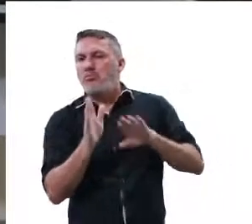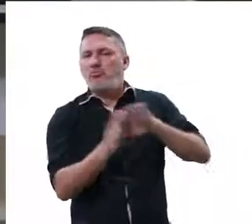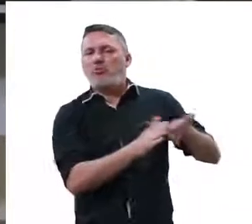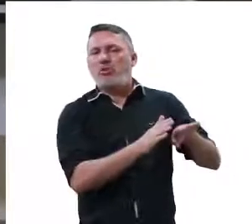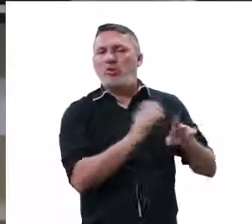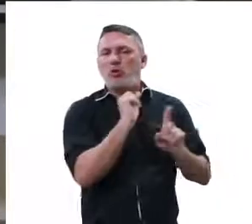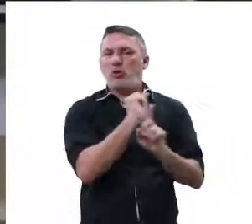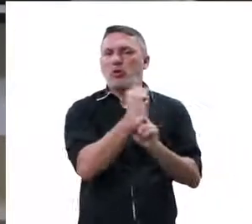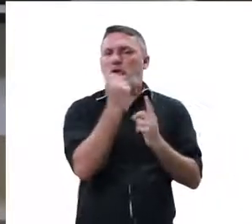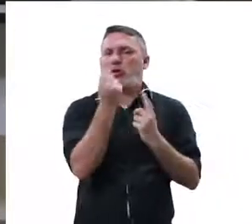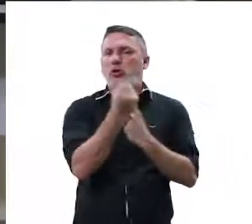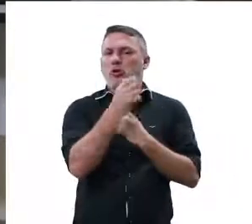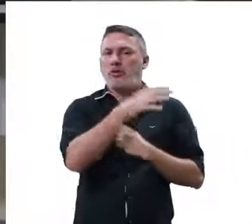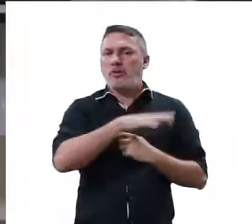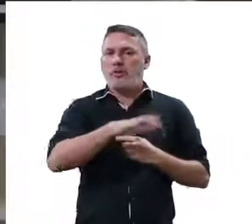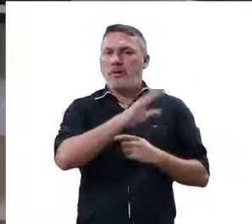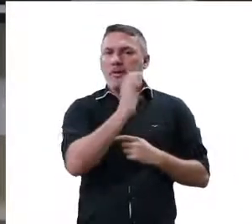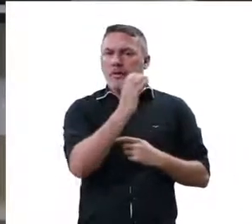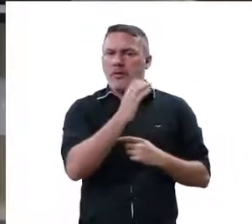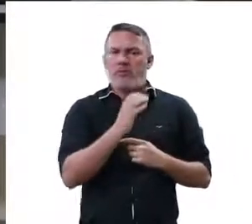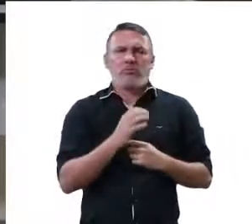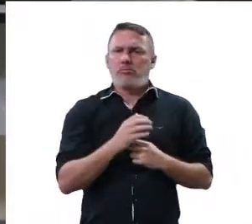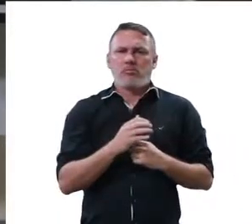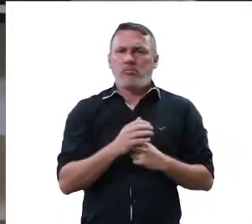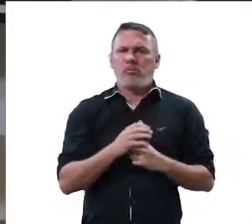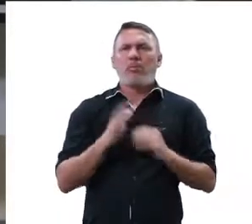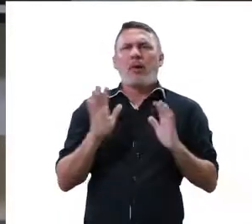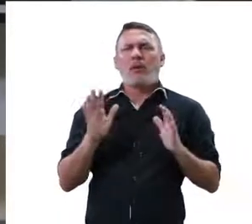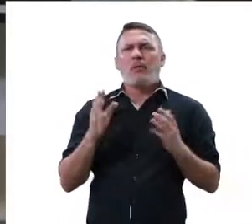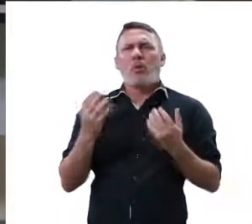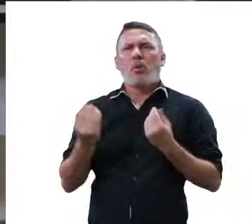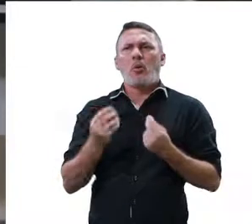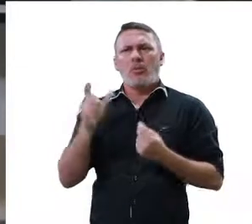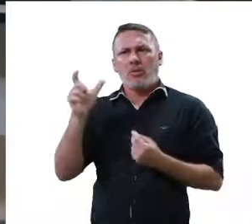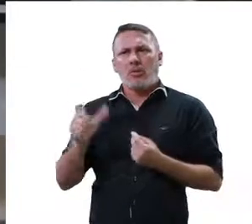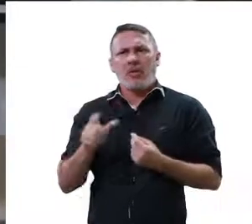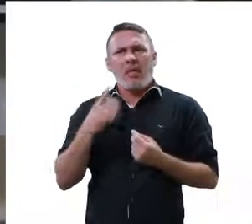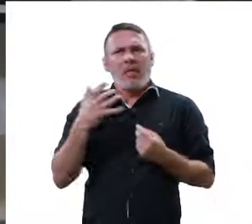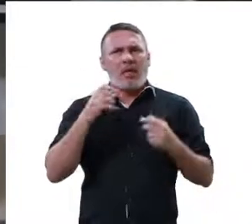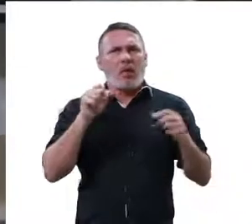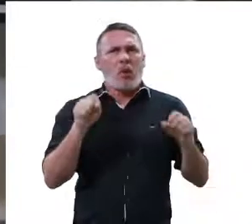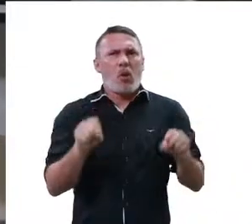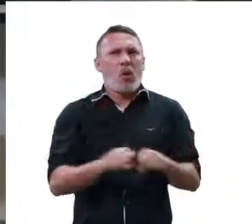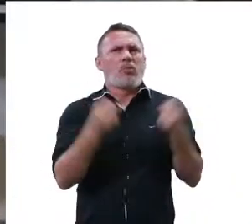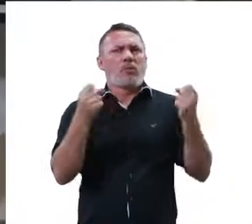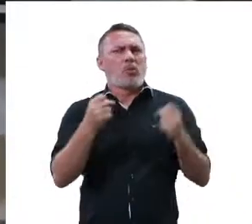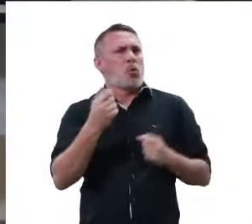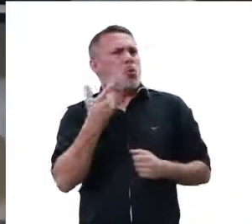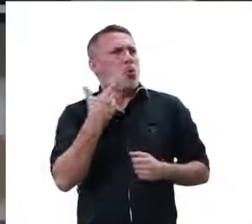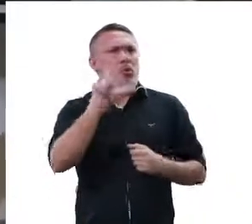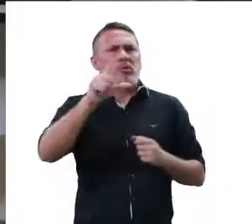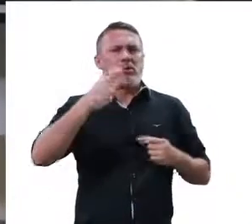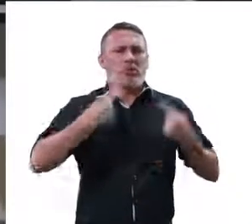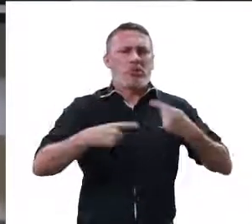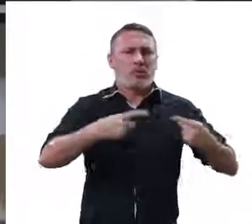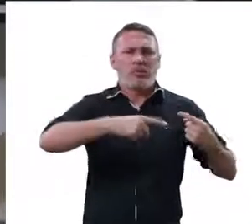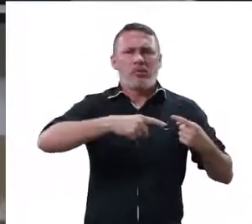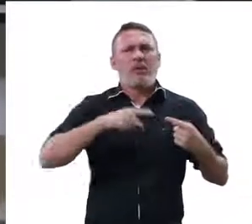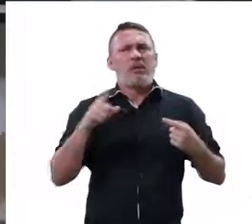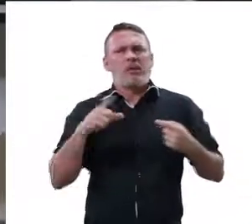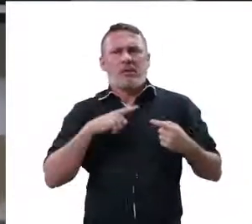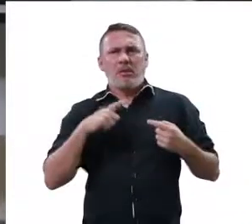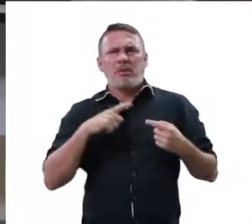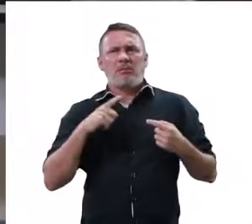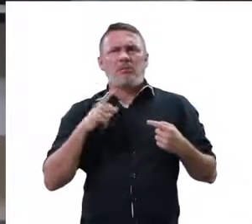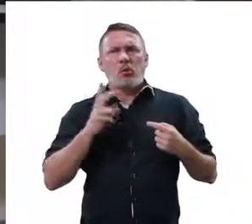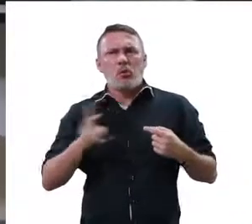sociologia. Mas, peraí, se ele está falando de rompimento, se está falando de rompimento aqui, né,